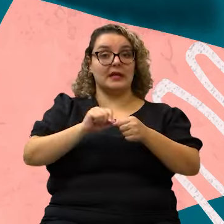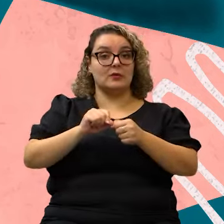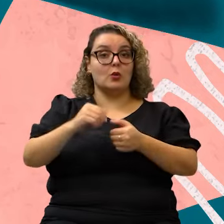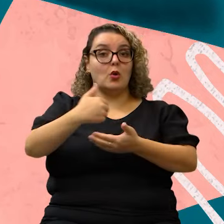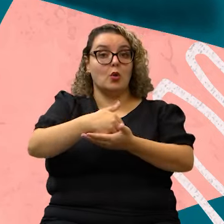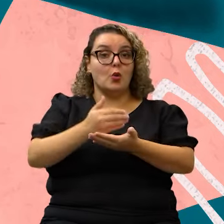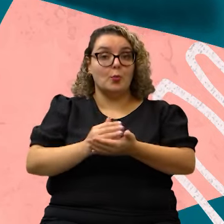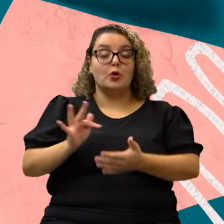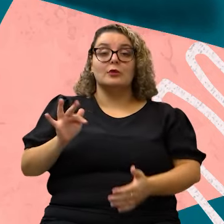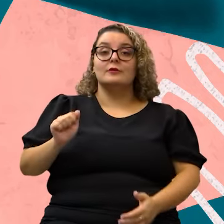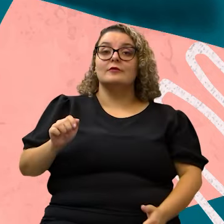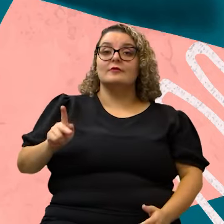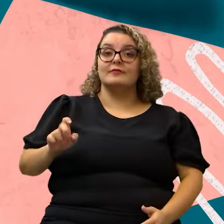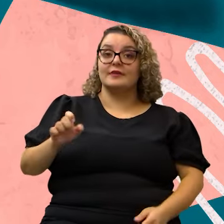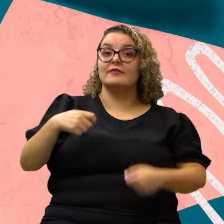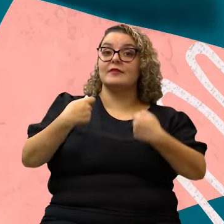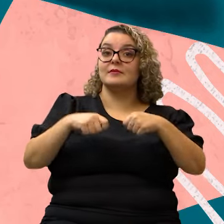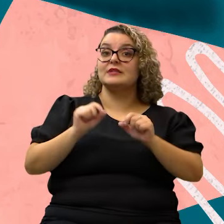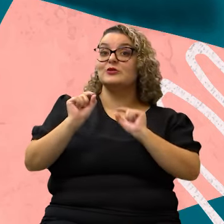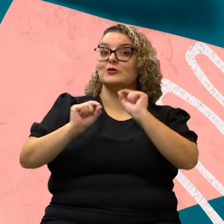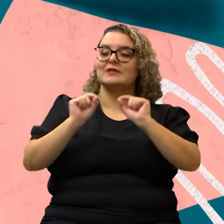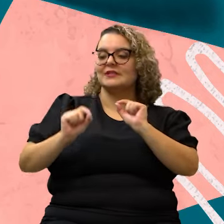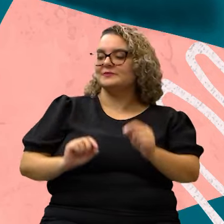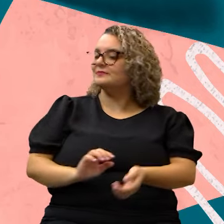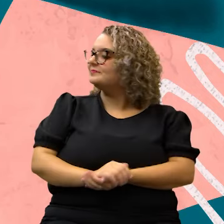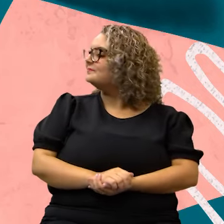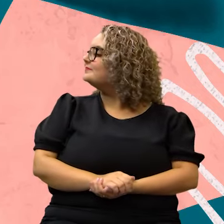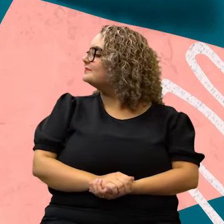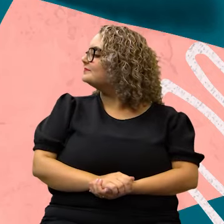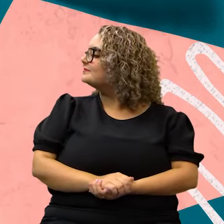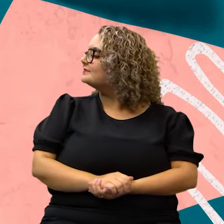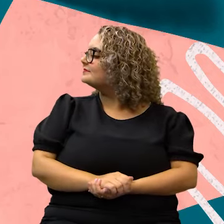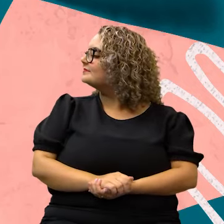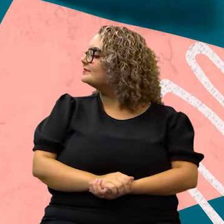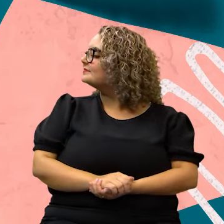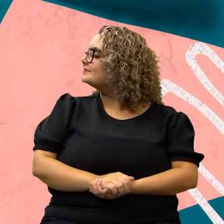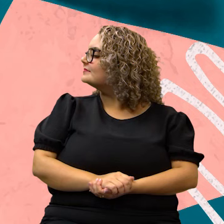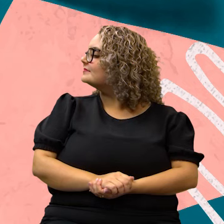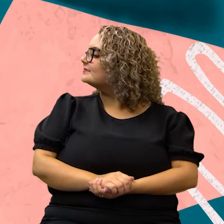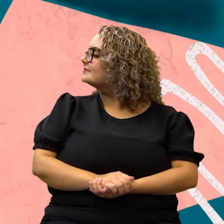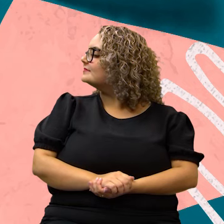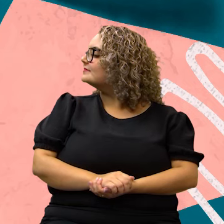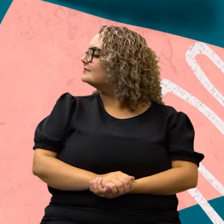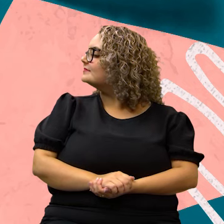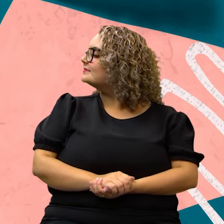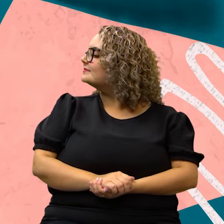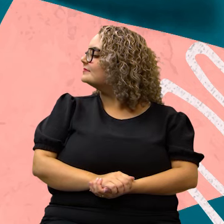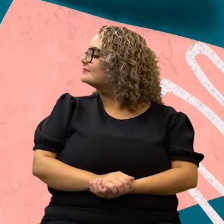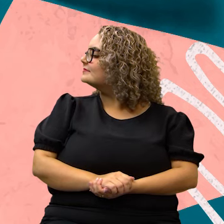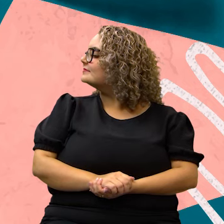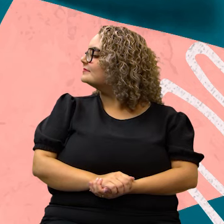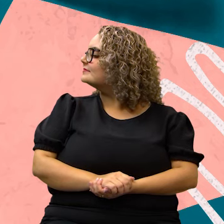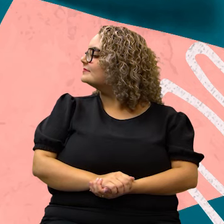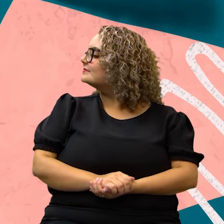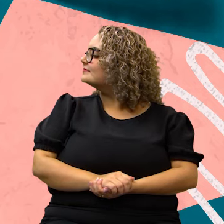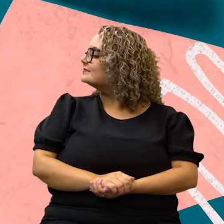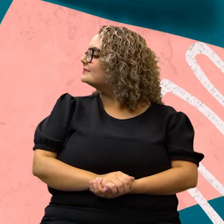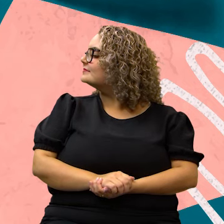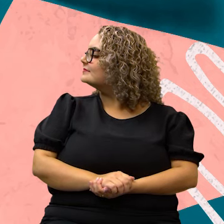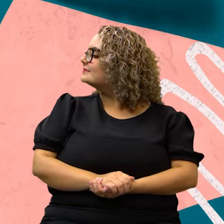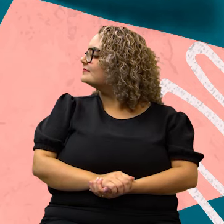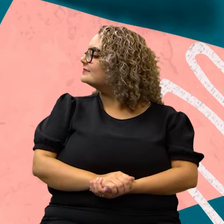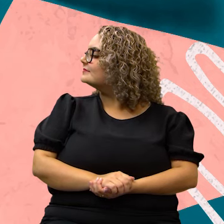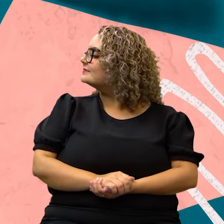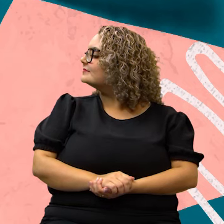Para fazer o bolo fake, você vai precisar de base de isopor para bolo, EVA vermelho, branco e